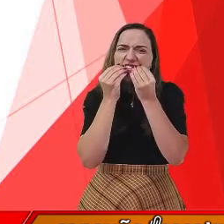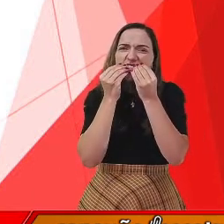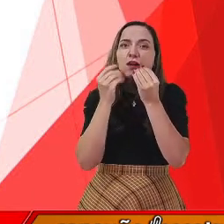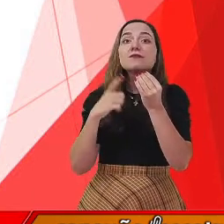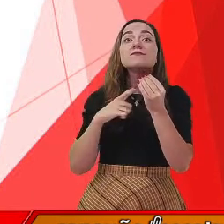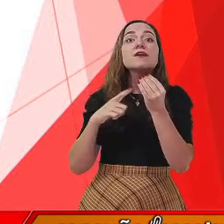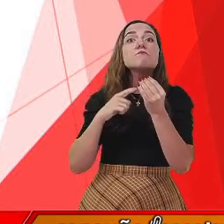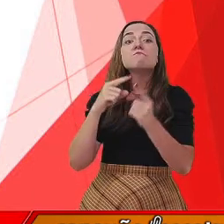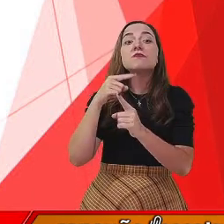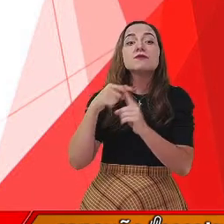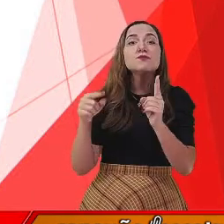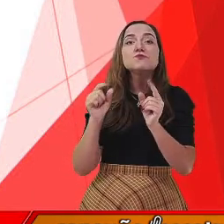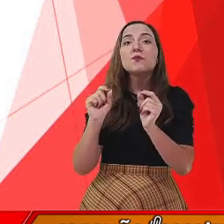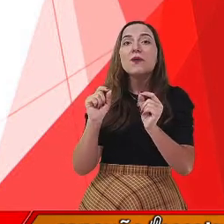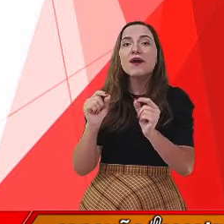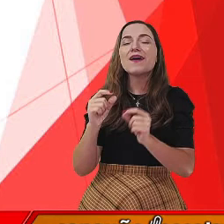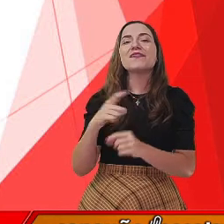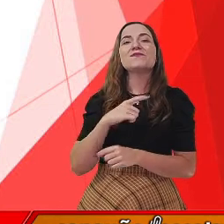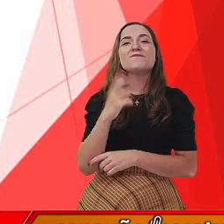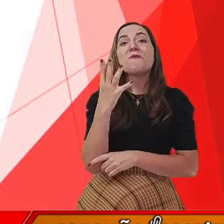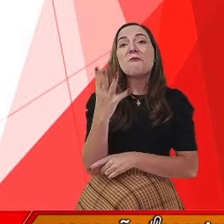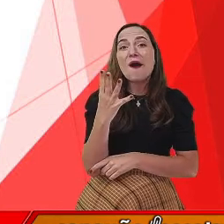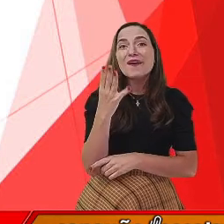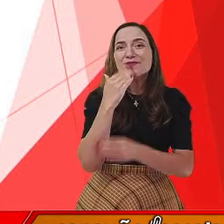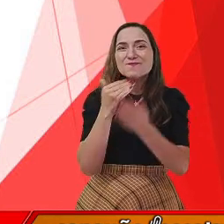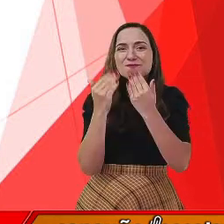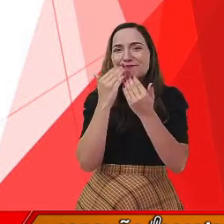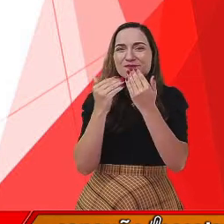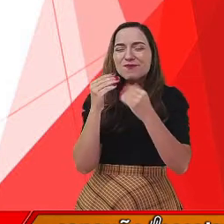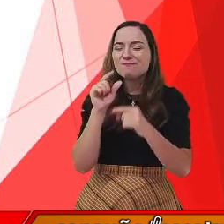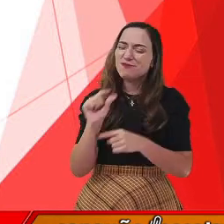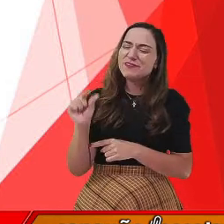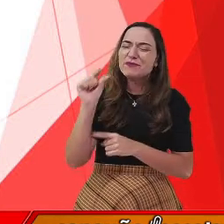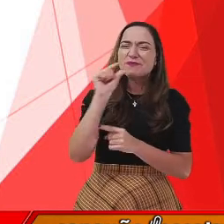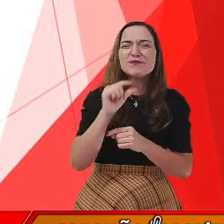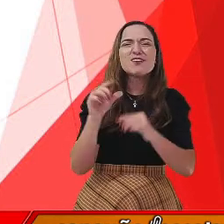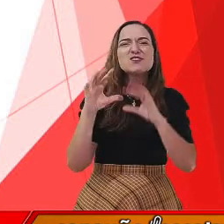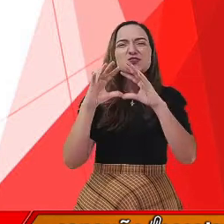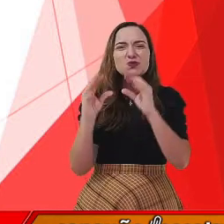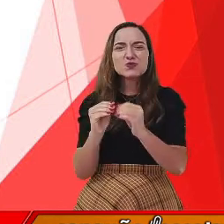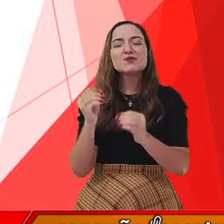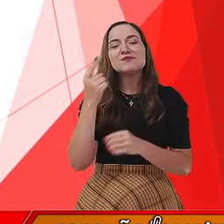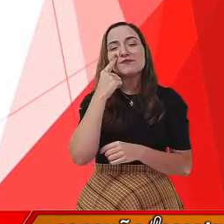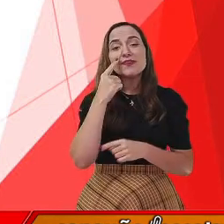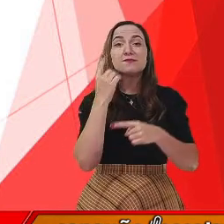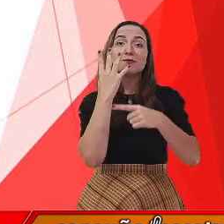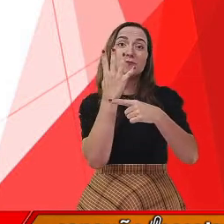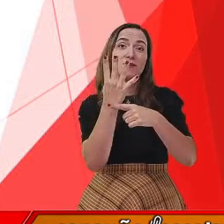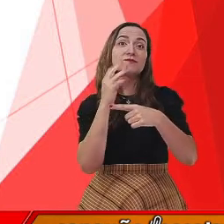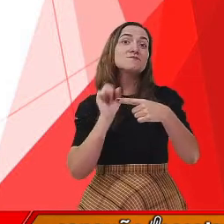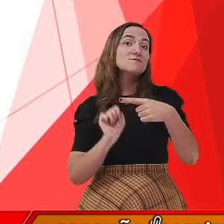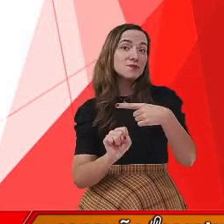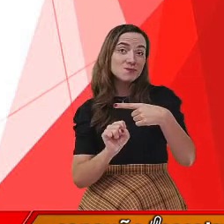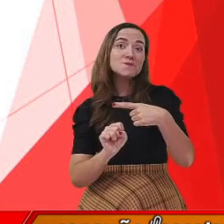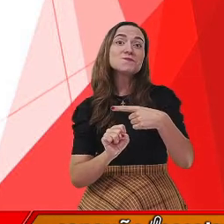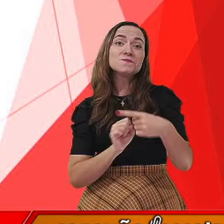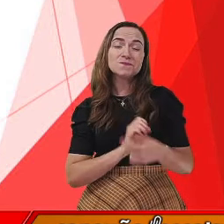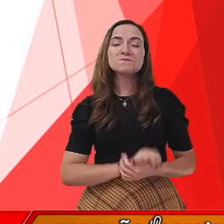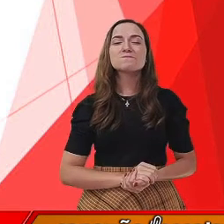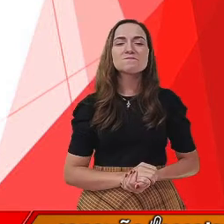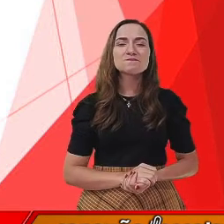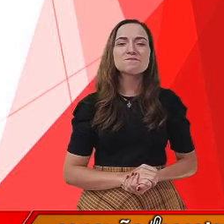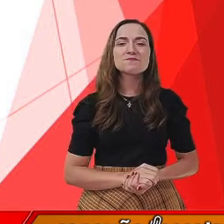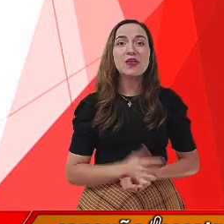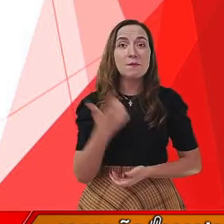8. 4 é o numerador e 8 é o denominador. E